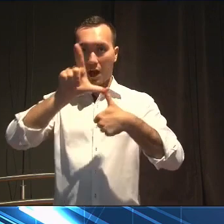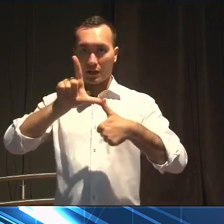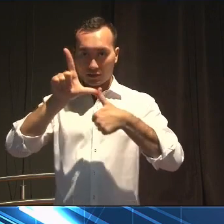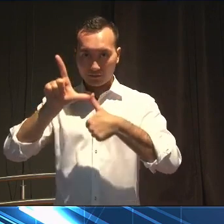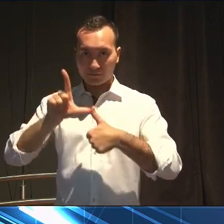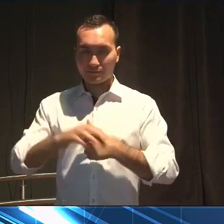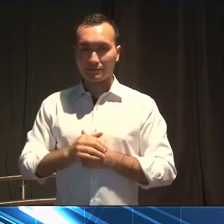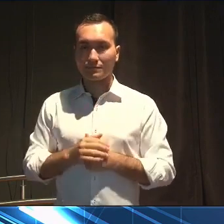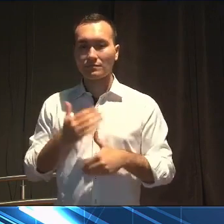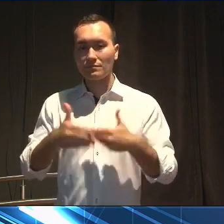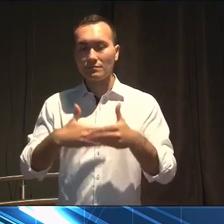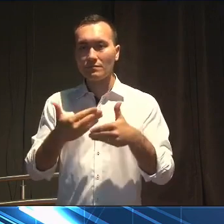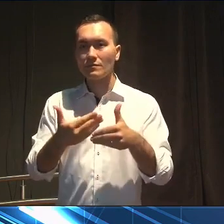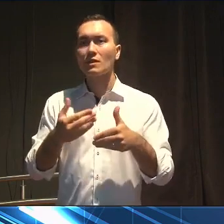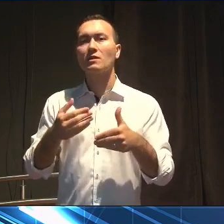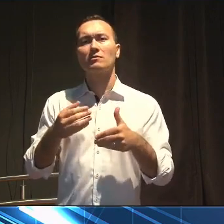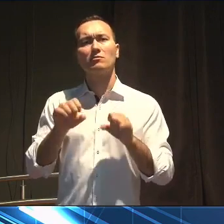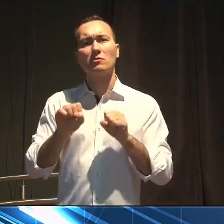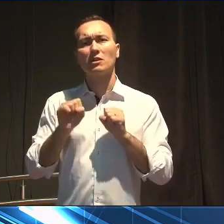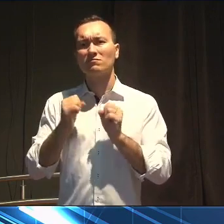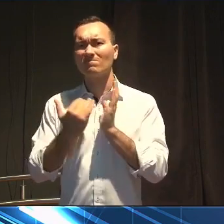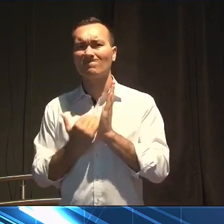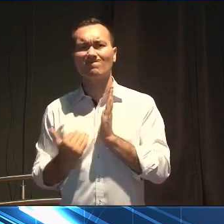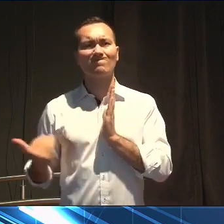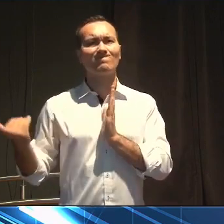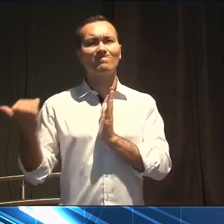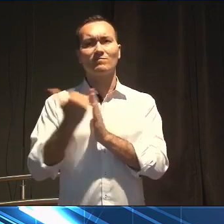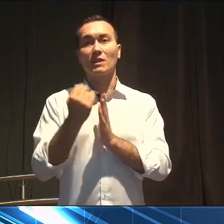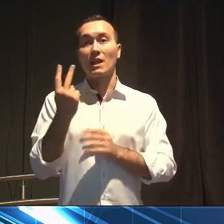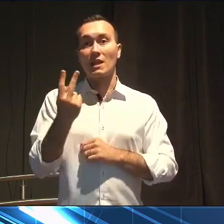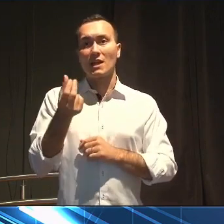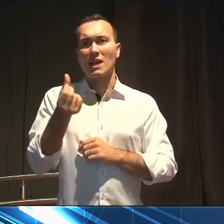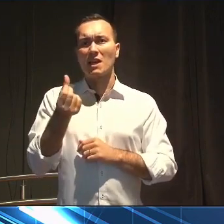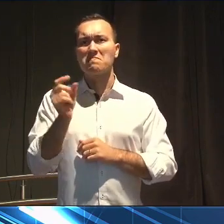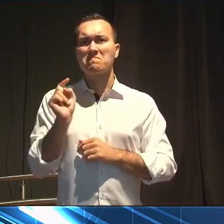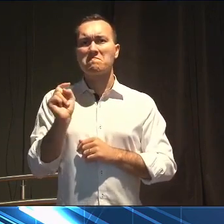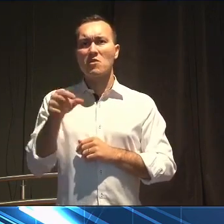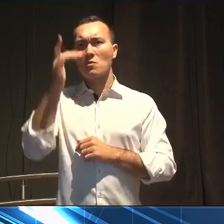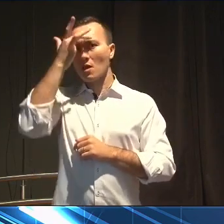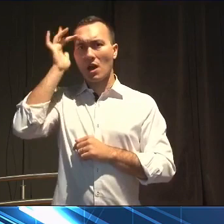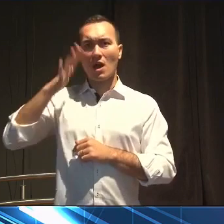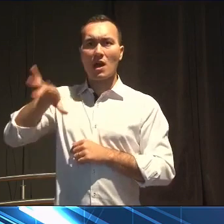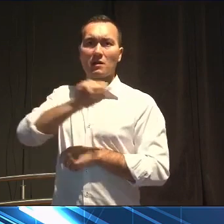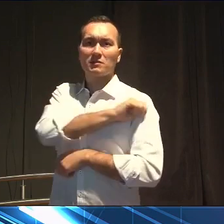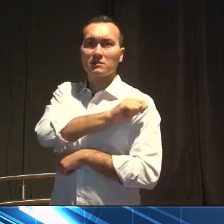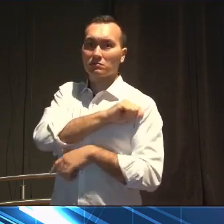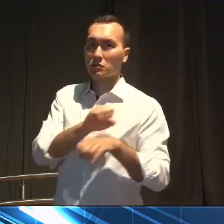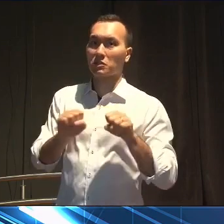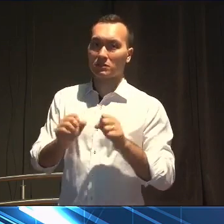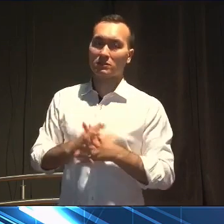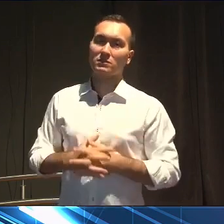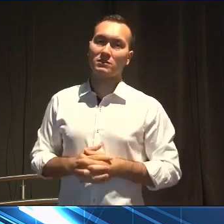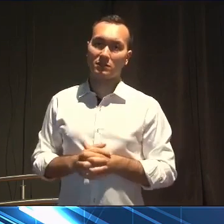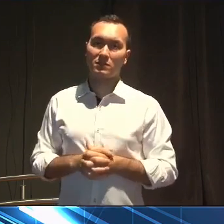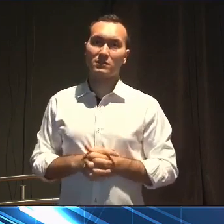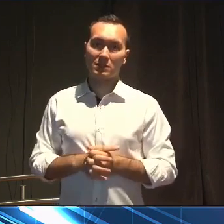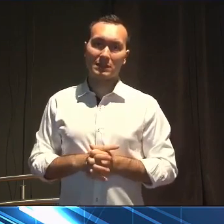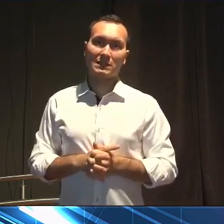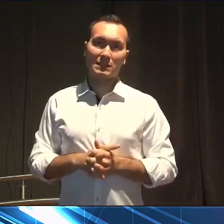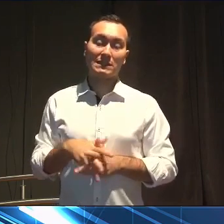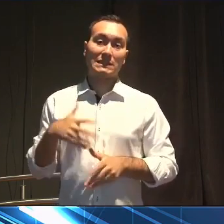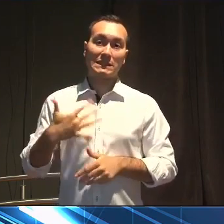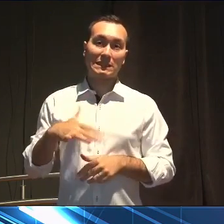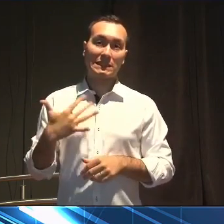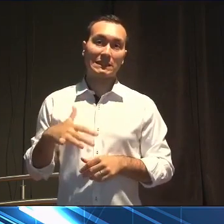pessoas até o final desse ano, tá? É tudo galera que está dentro do ambiente acadêmico, durante o seu ciclo de estudo e desenvolvimento, já